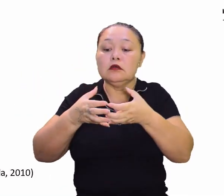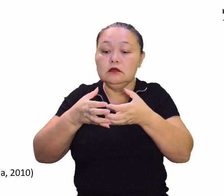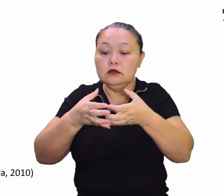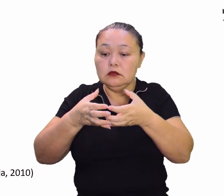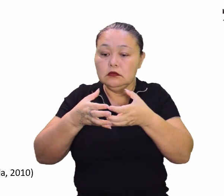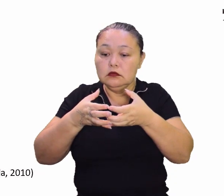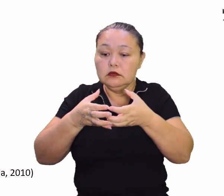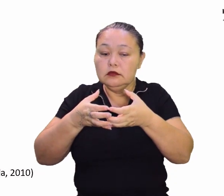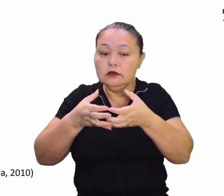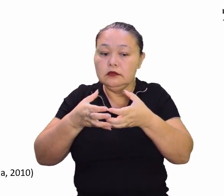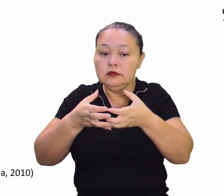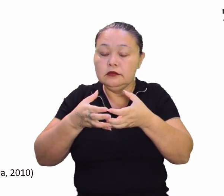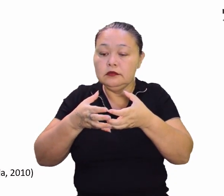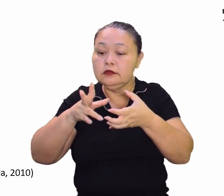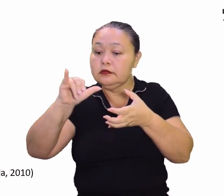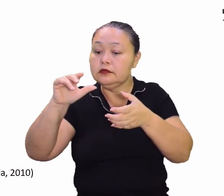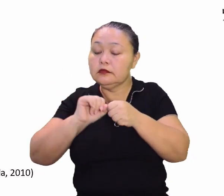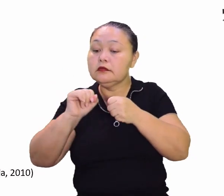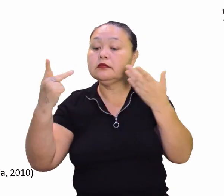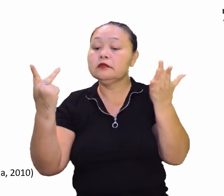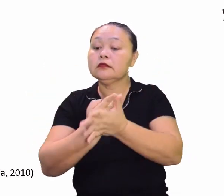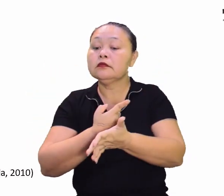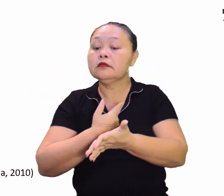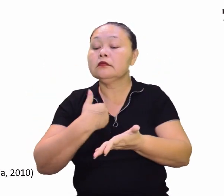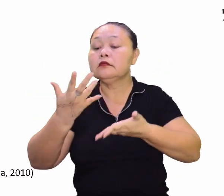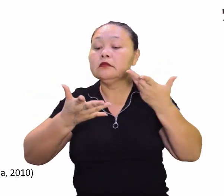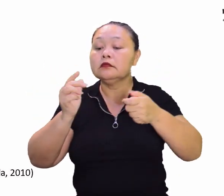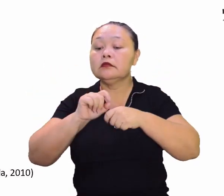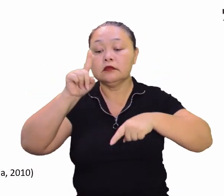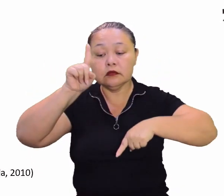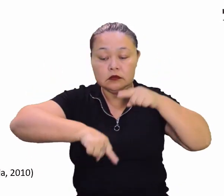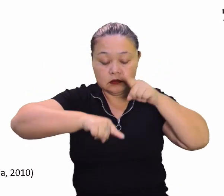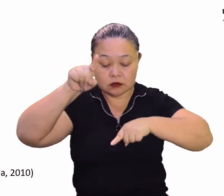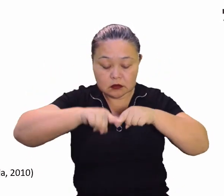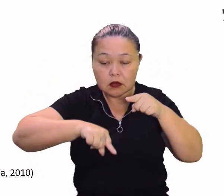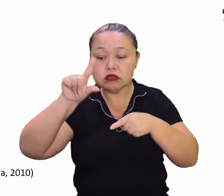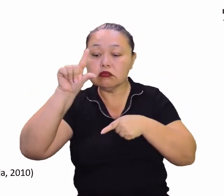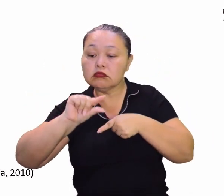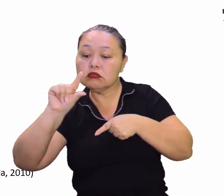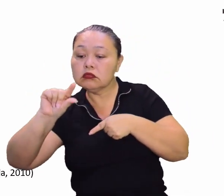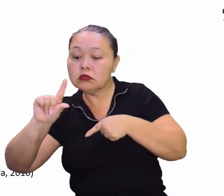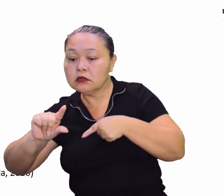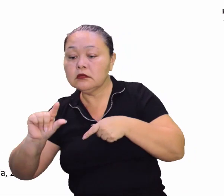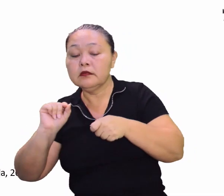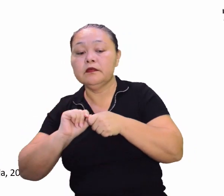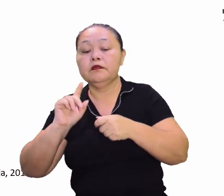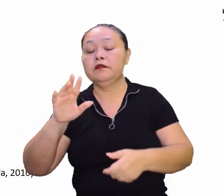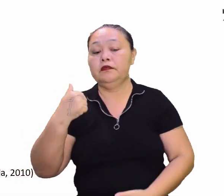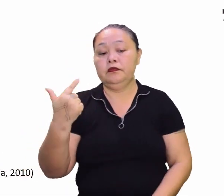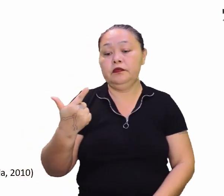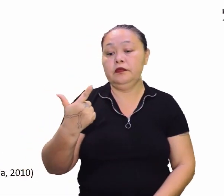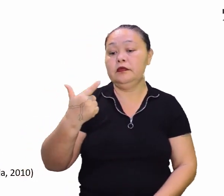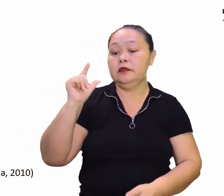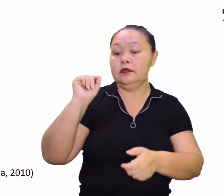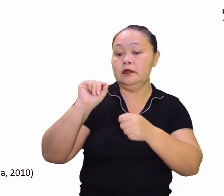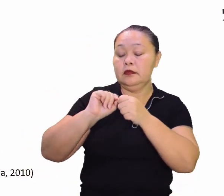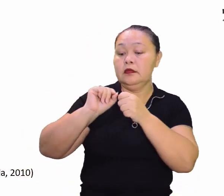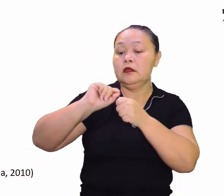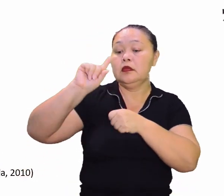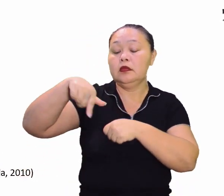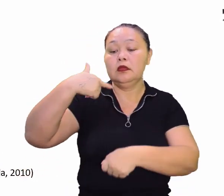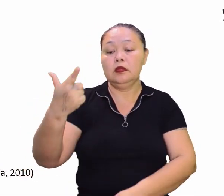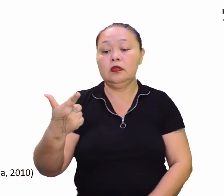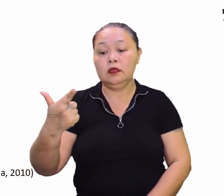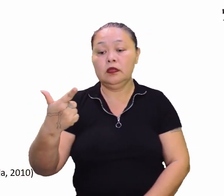dessas coisas vai ocasionar, vai provocar um produto barato. Isso vai fazer com que eles tenham